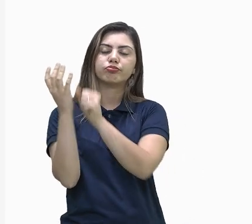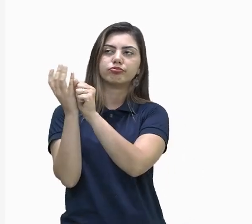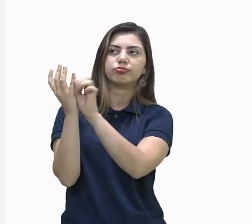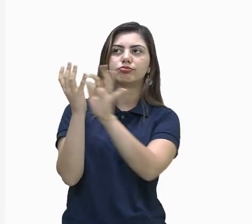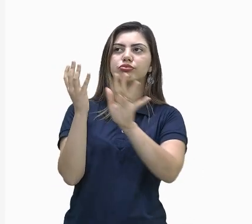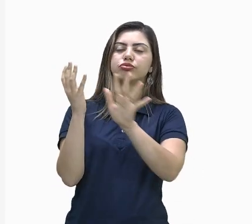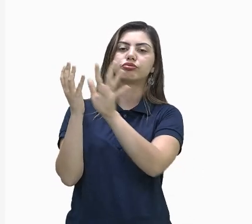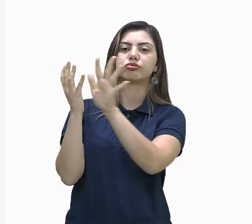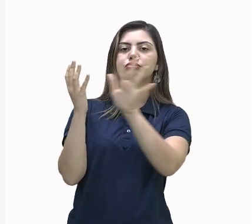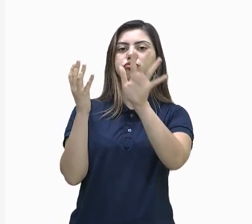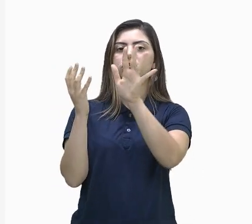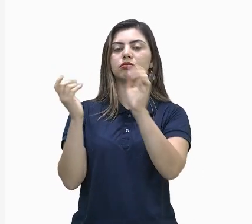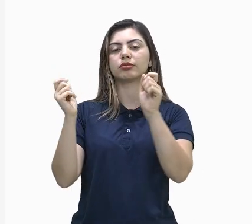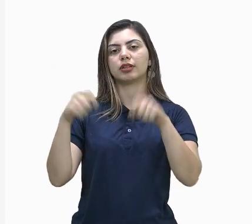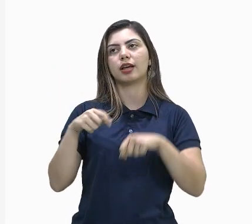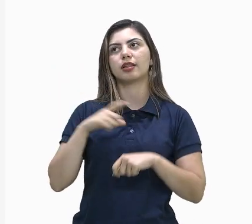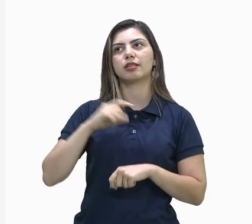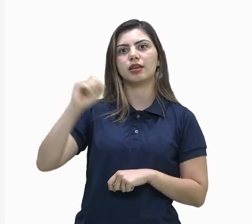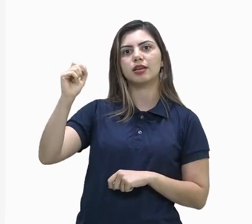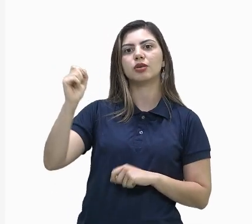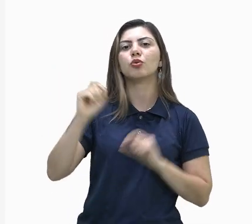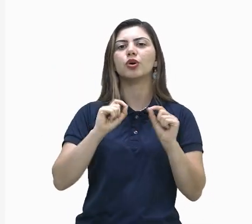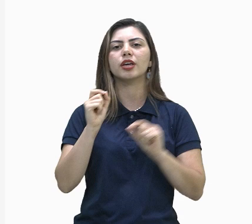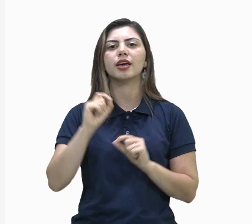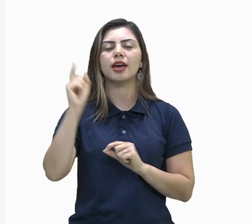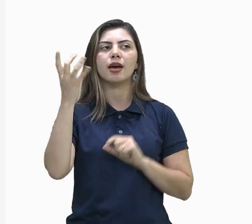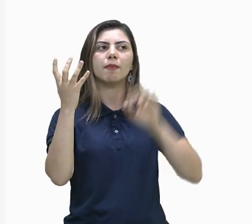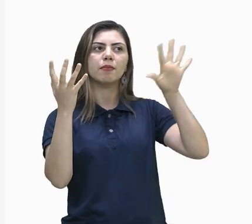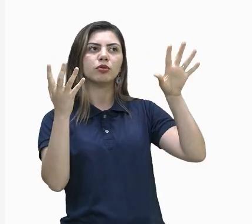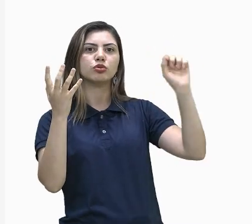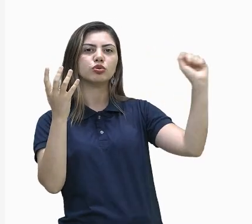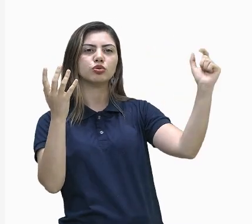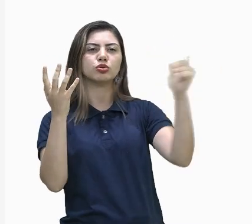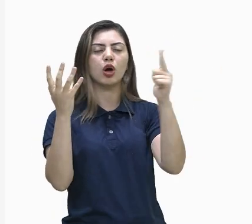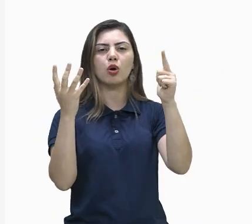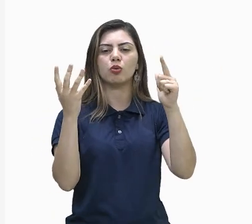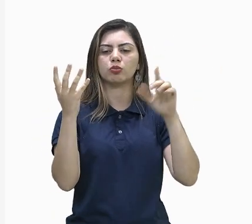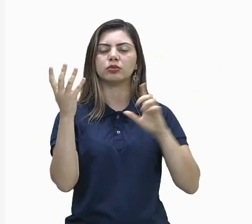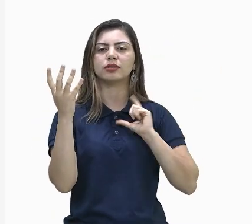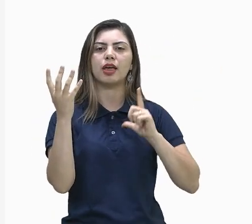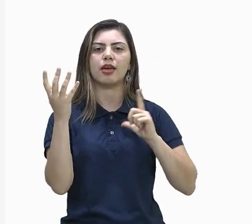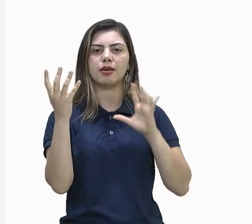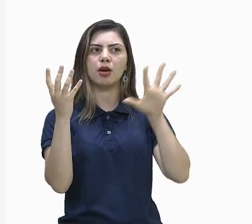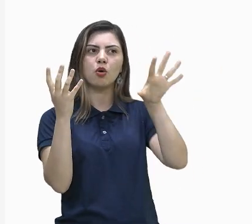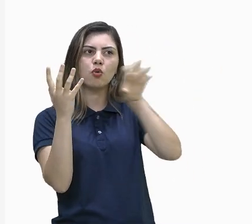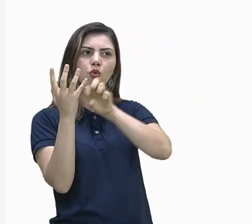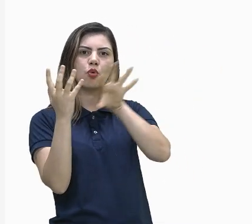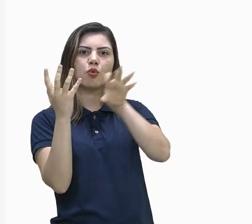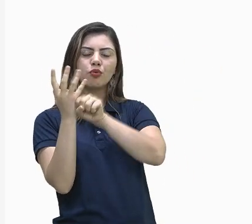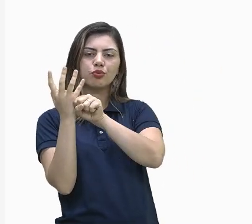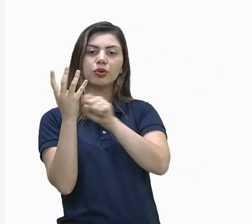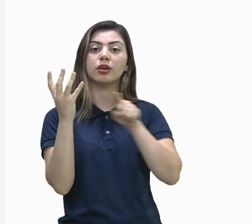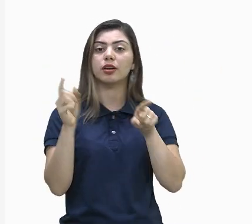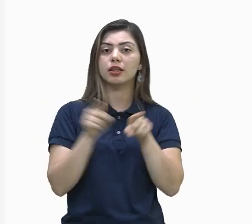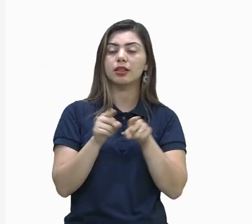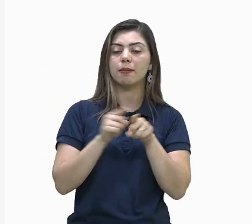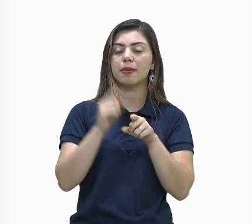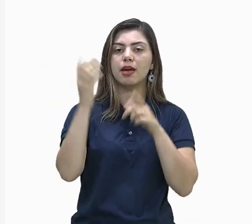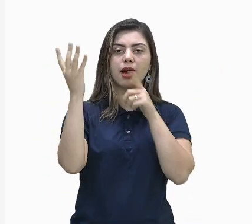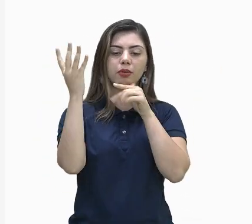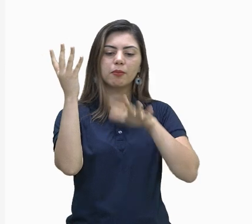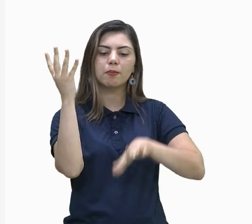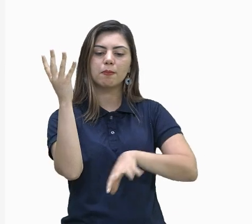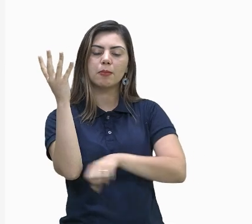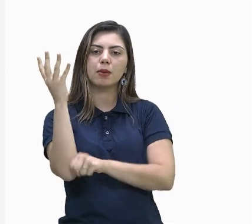carbônico a energia solar em glicose e oxigênio. E essa glicose ela é armazenada na